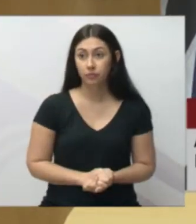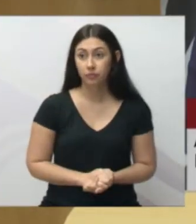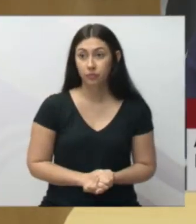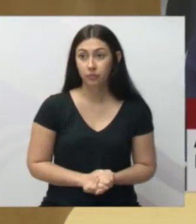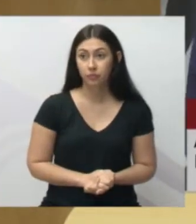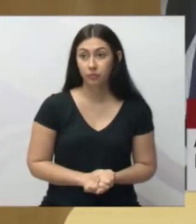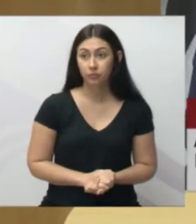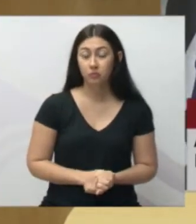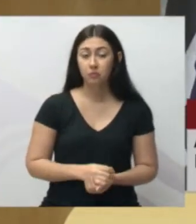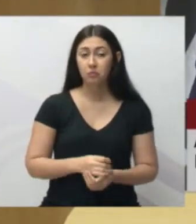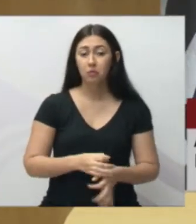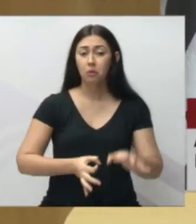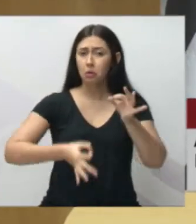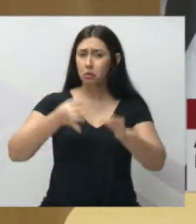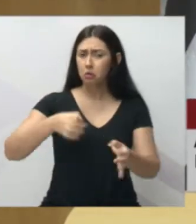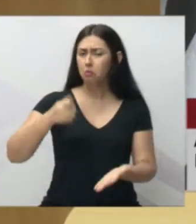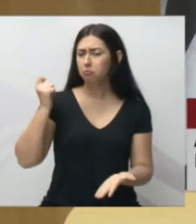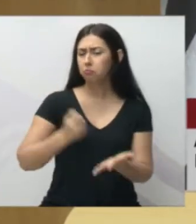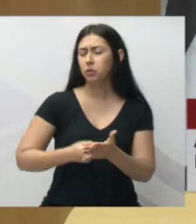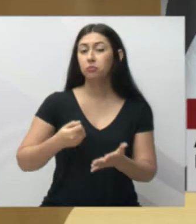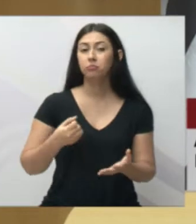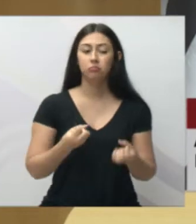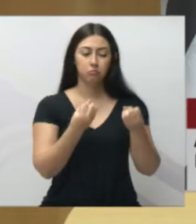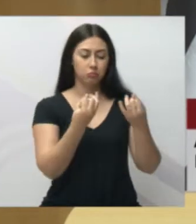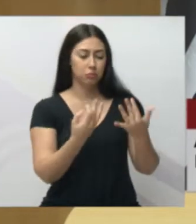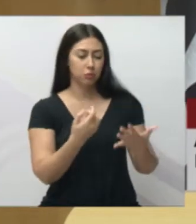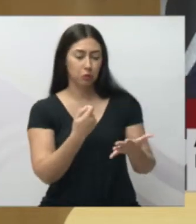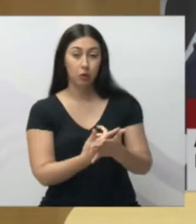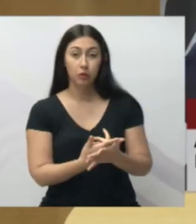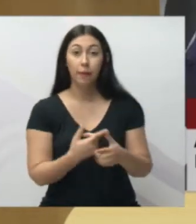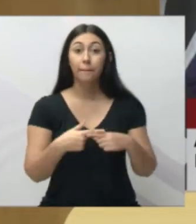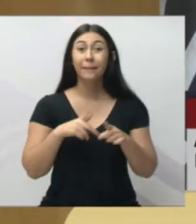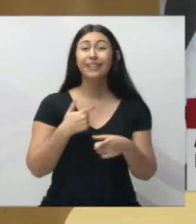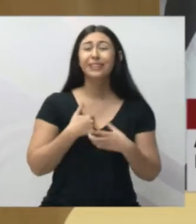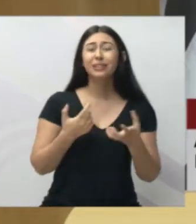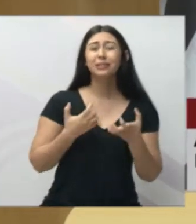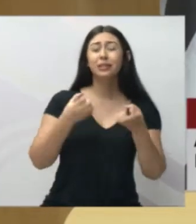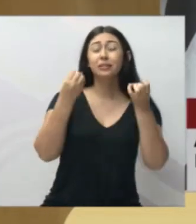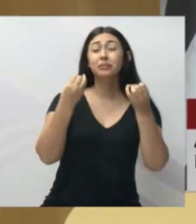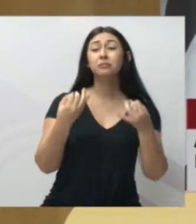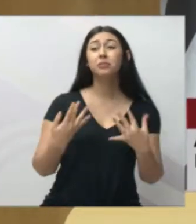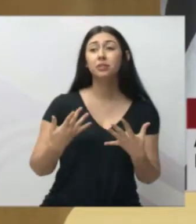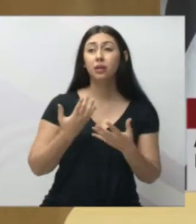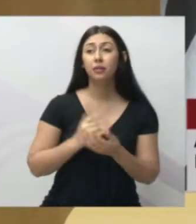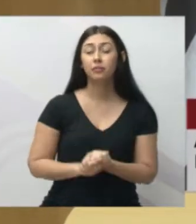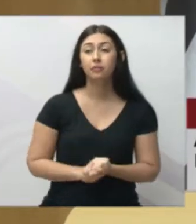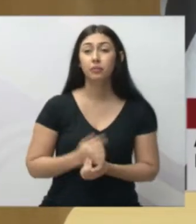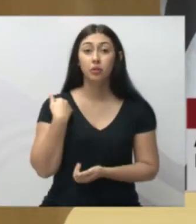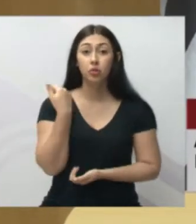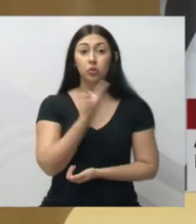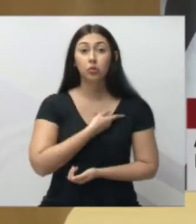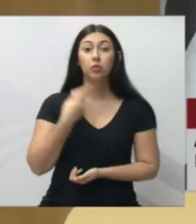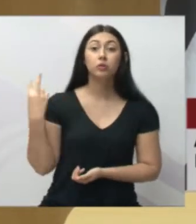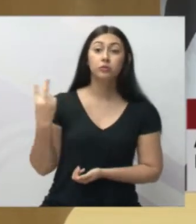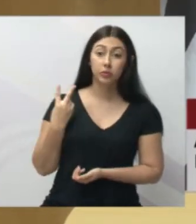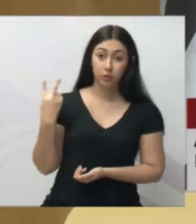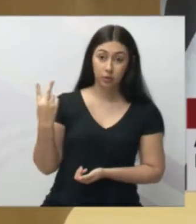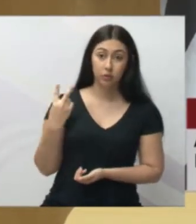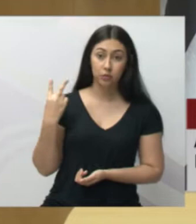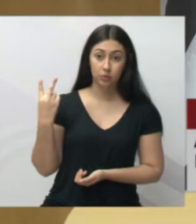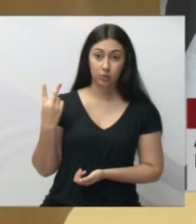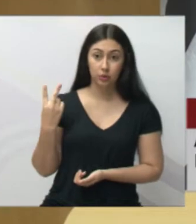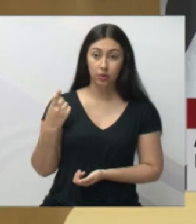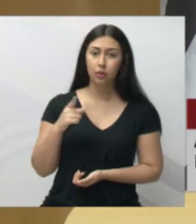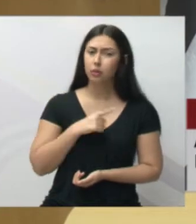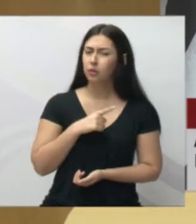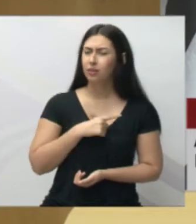de Contas. Mas eu queria deixar bem claro que nós, vereadores, nós temos muito